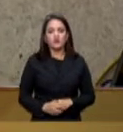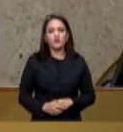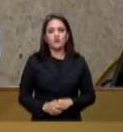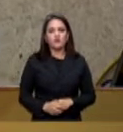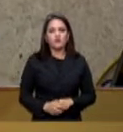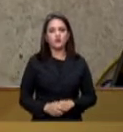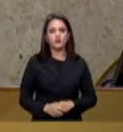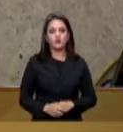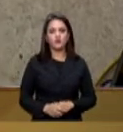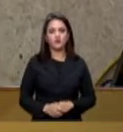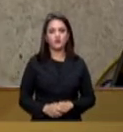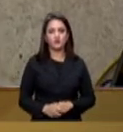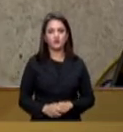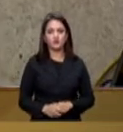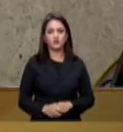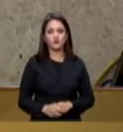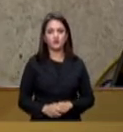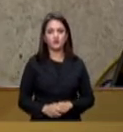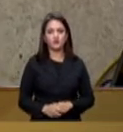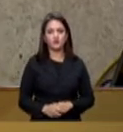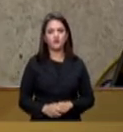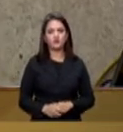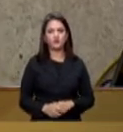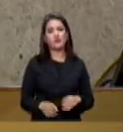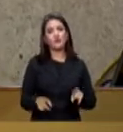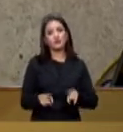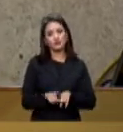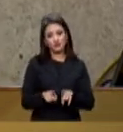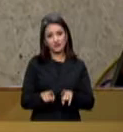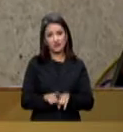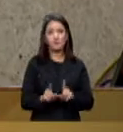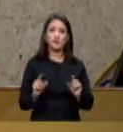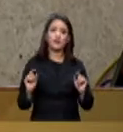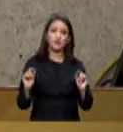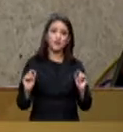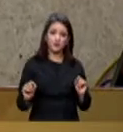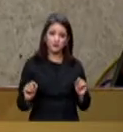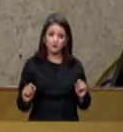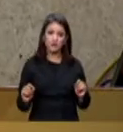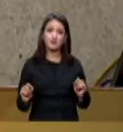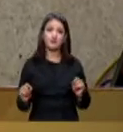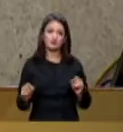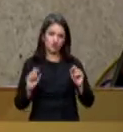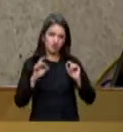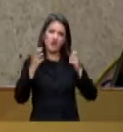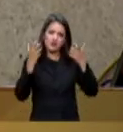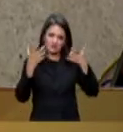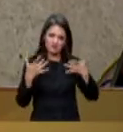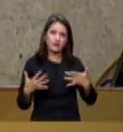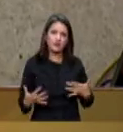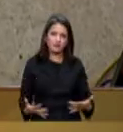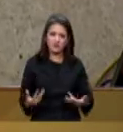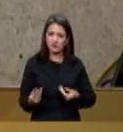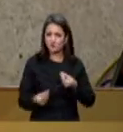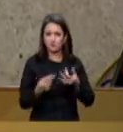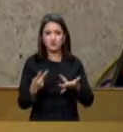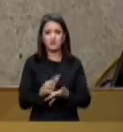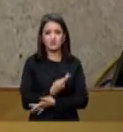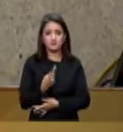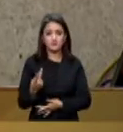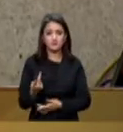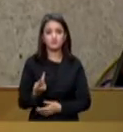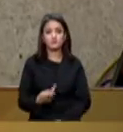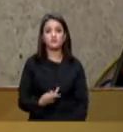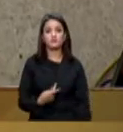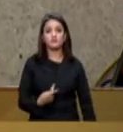Ainda sob o ângulo interdisciplinar, sem entrar ainda no voto, só fazendo essa explicação preliminar, a